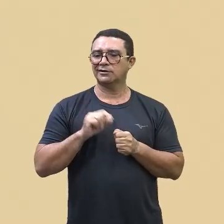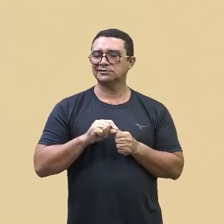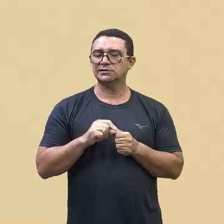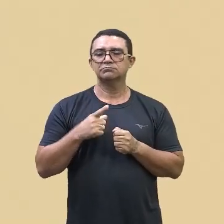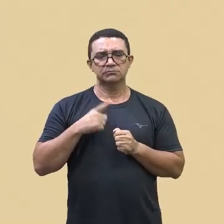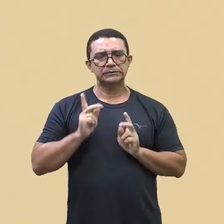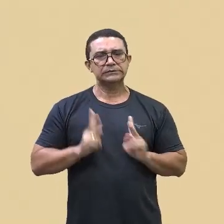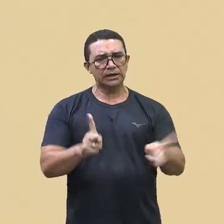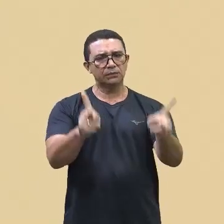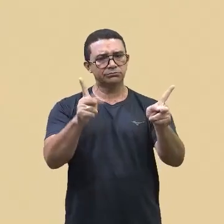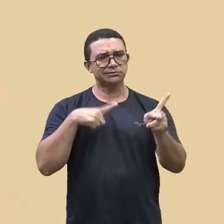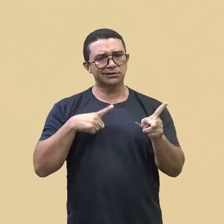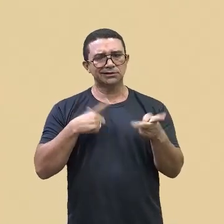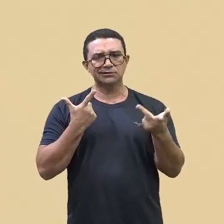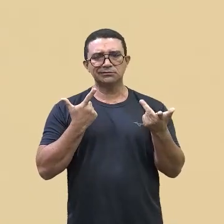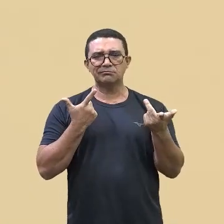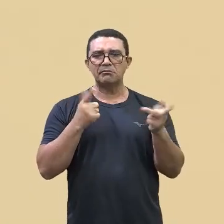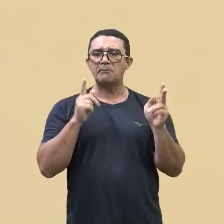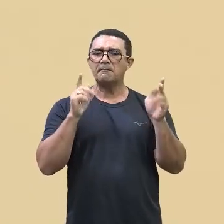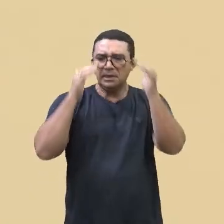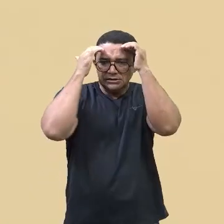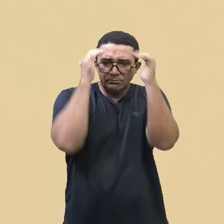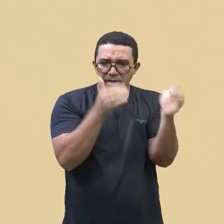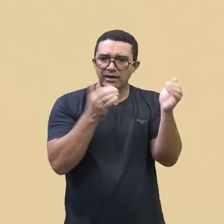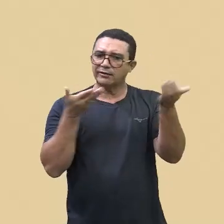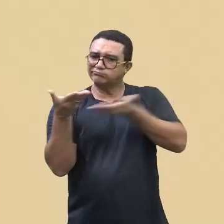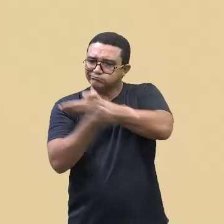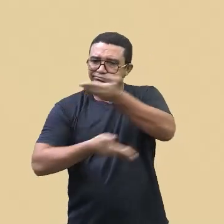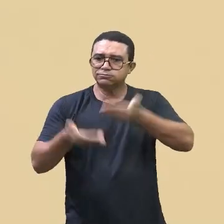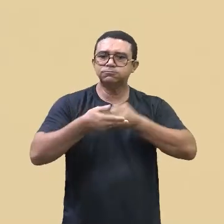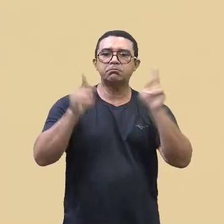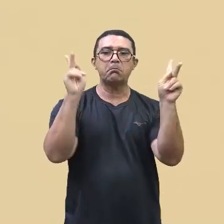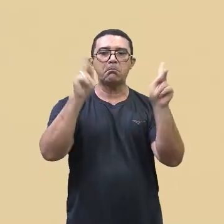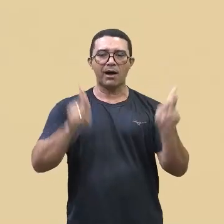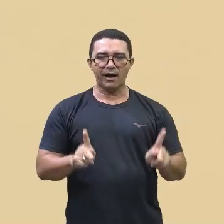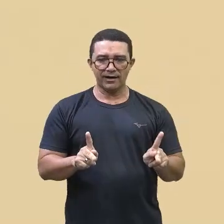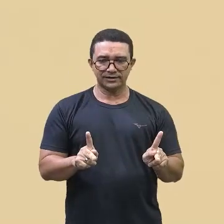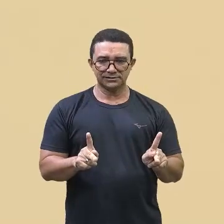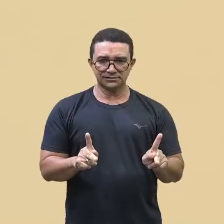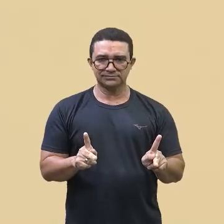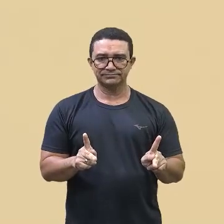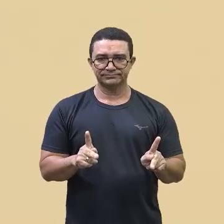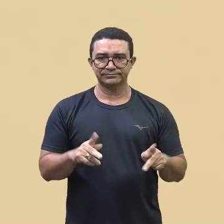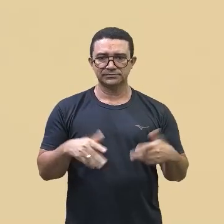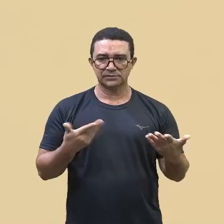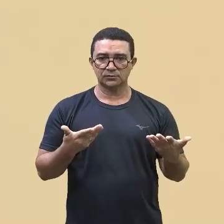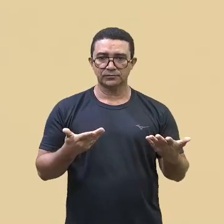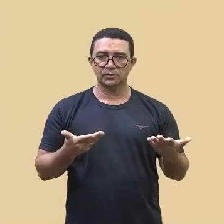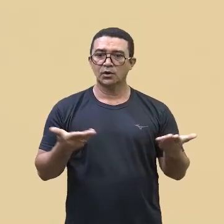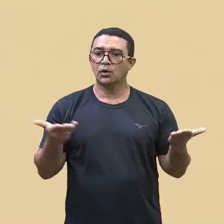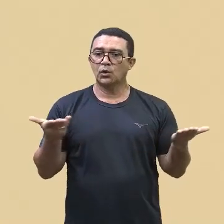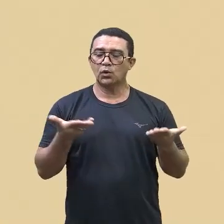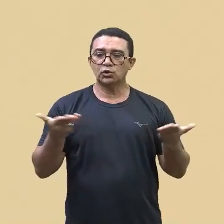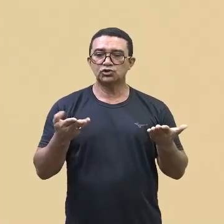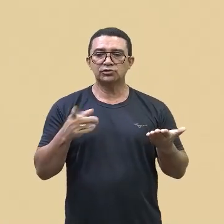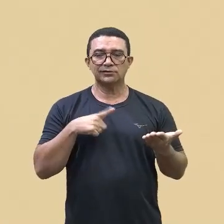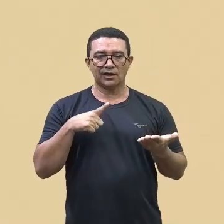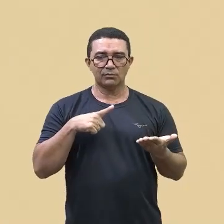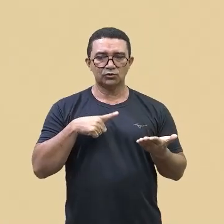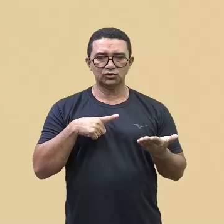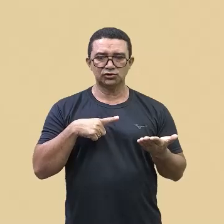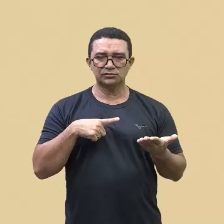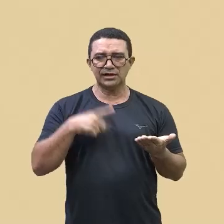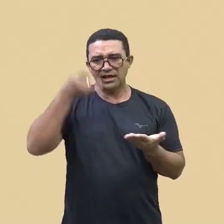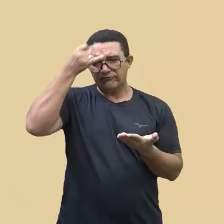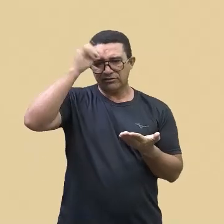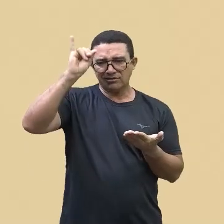manter a paz, para respeitar, para produzir uma cultura de paz, né? Para que atualmente nós saiamos desse